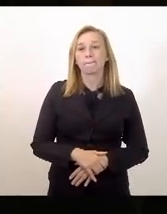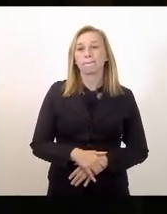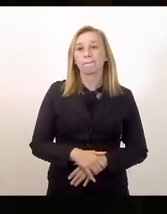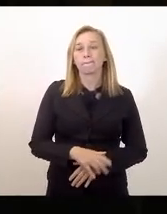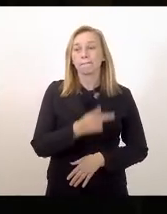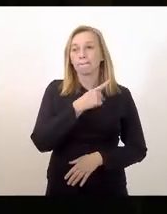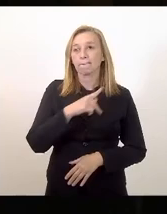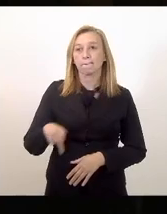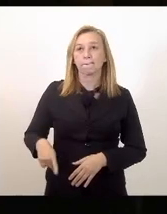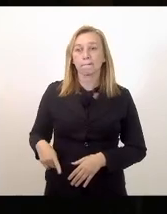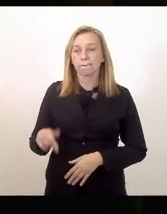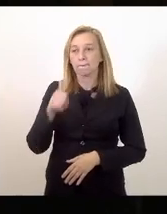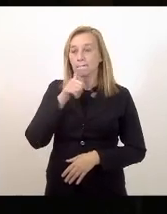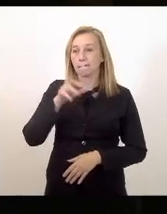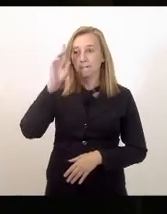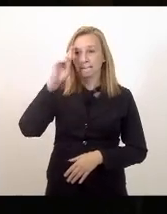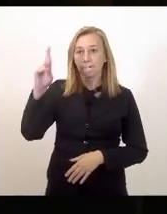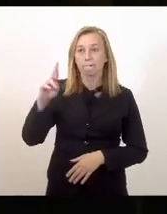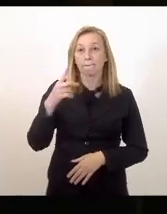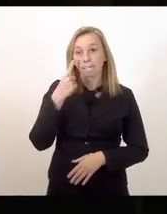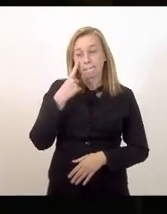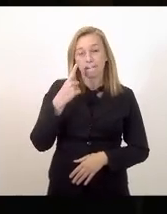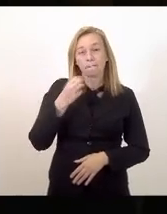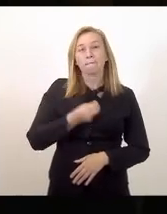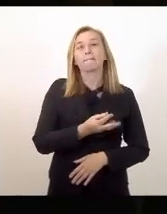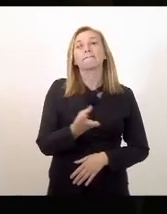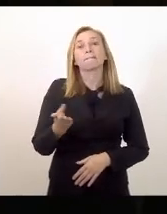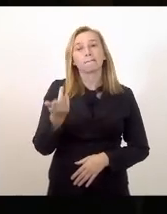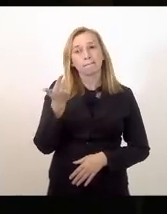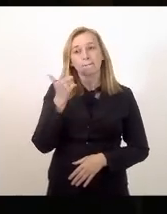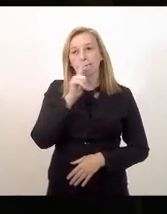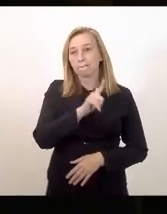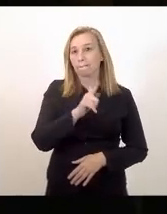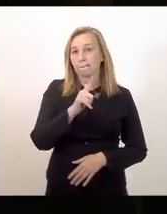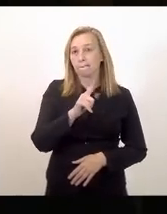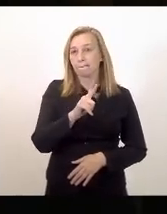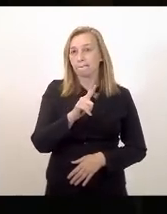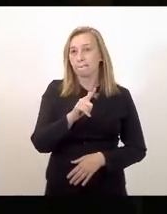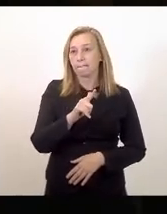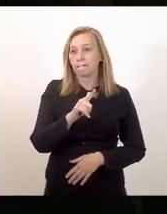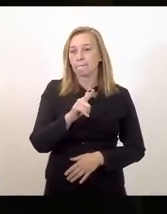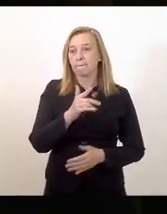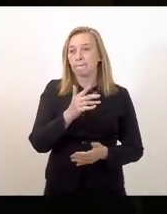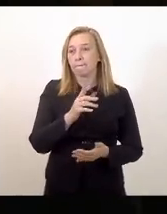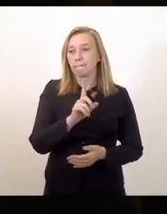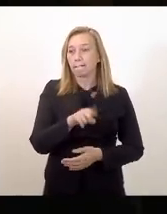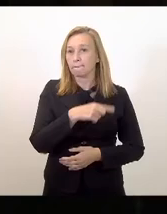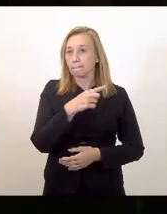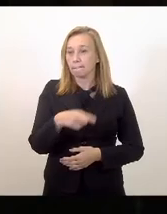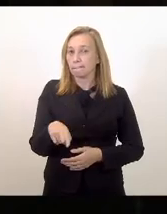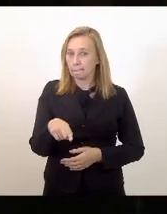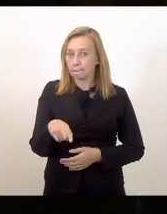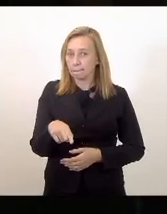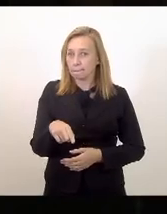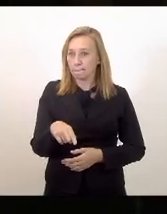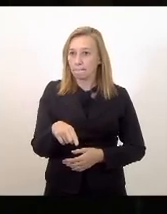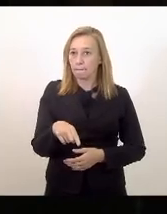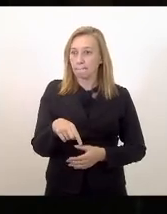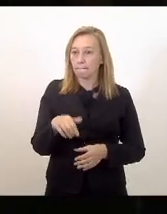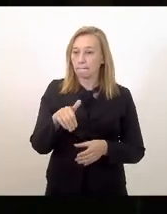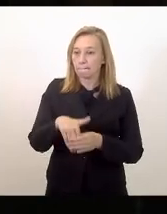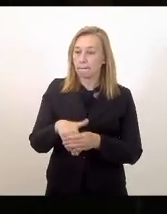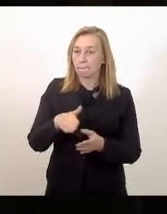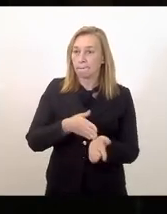presidenta, para a gente ver o quanto que conseguimos derrotar essa irracionalidade